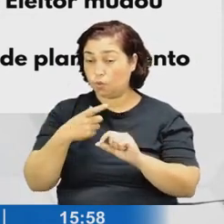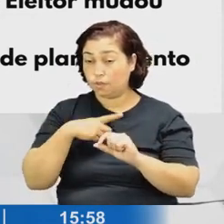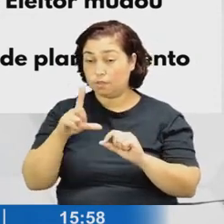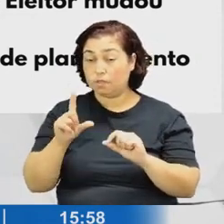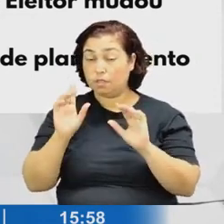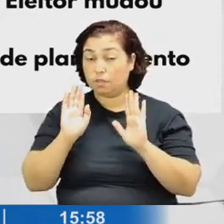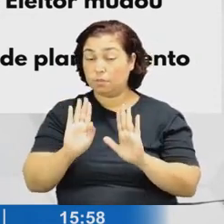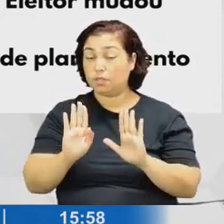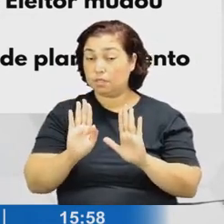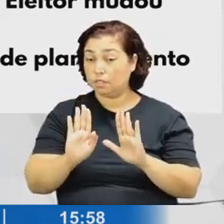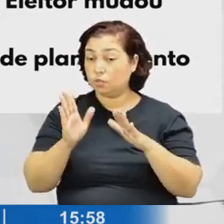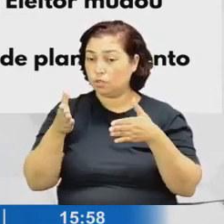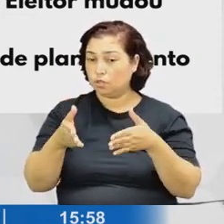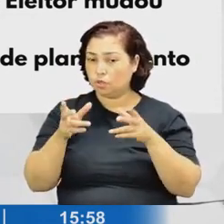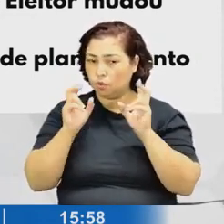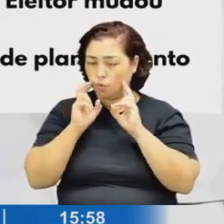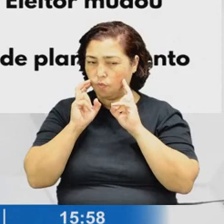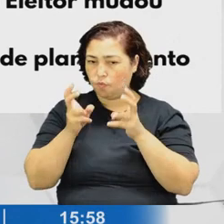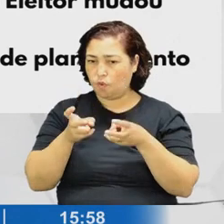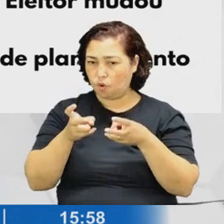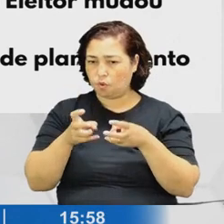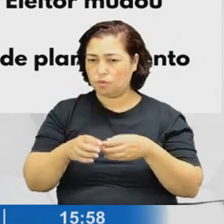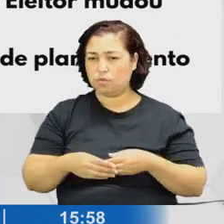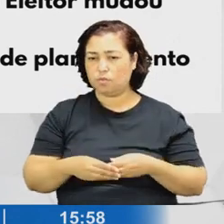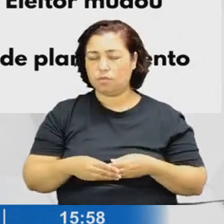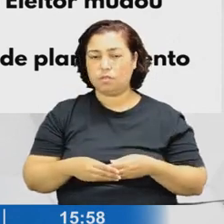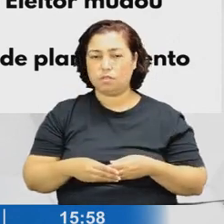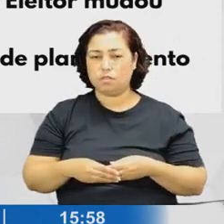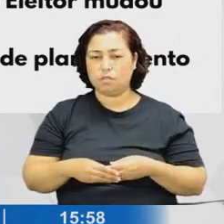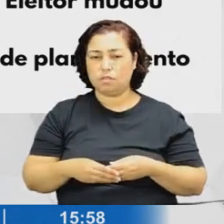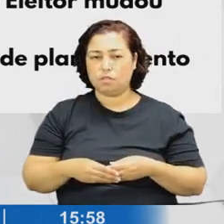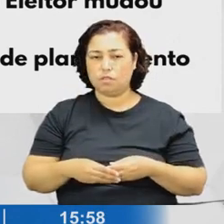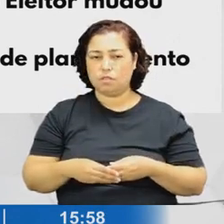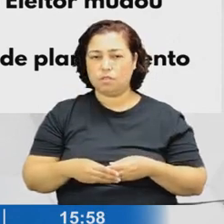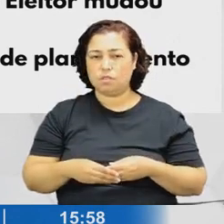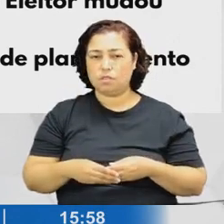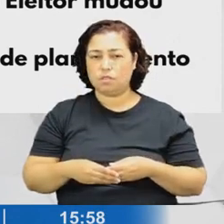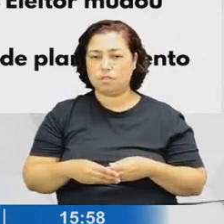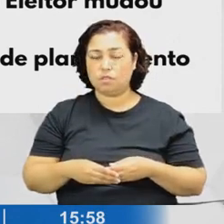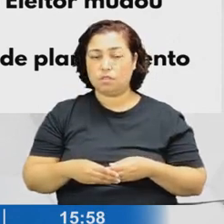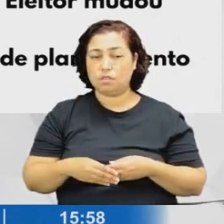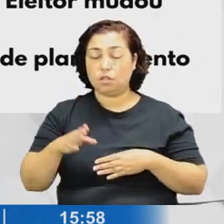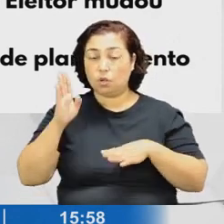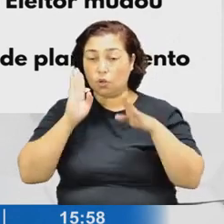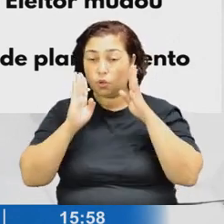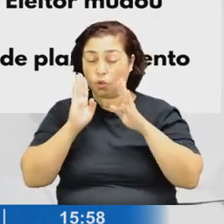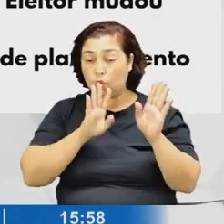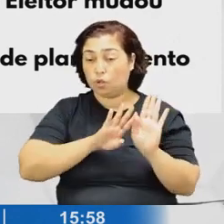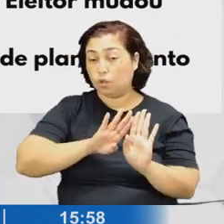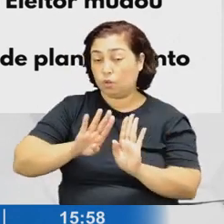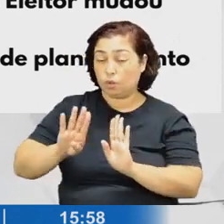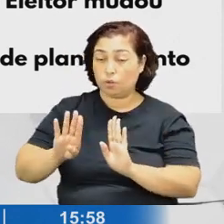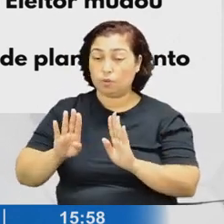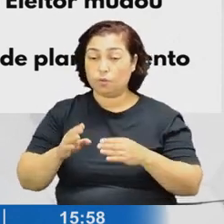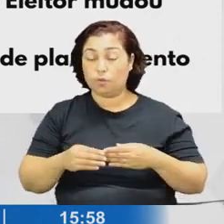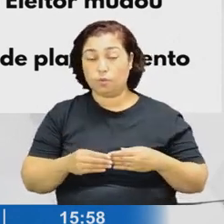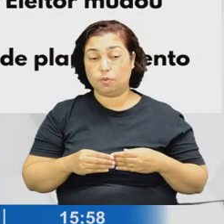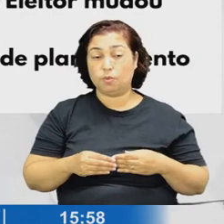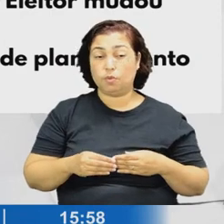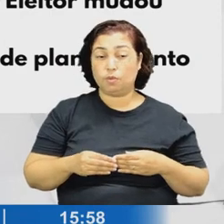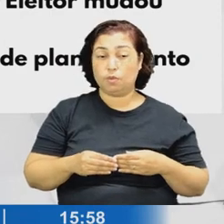e mantendo aquilo ali se você precisa sair um pouco daquela linha ali tem que tomar cuidado que você sai muito você quebra